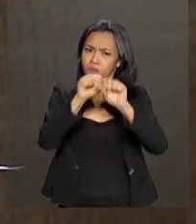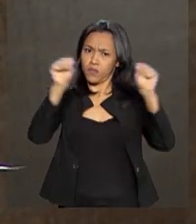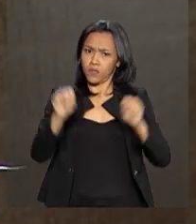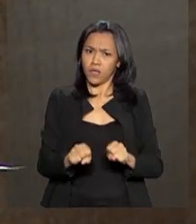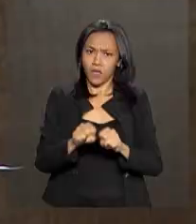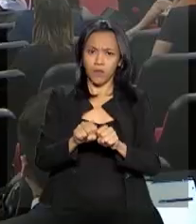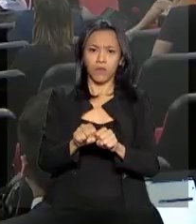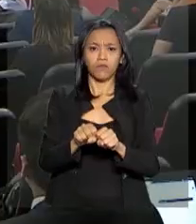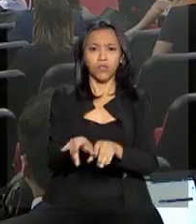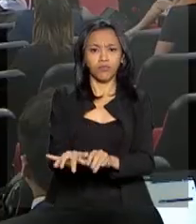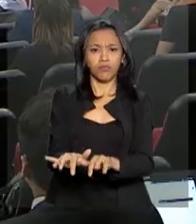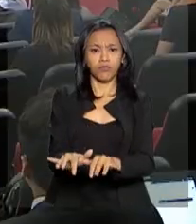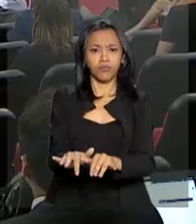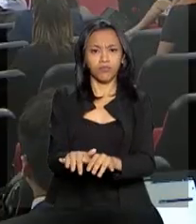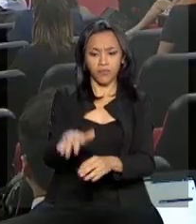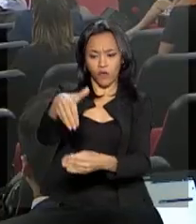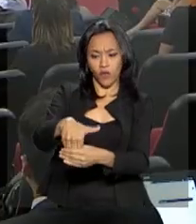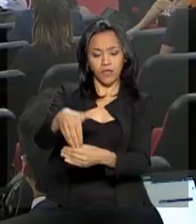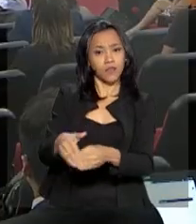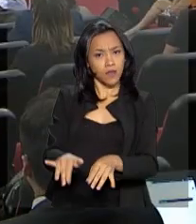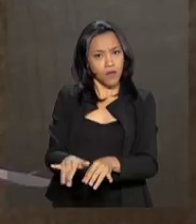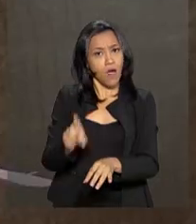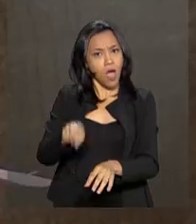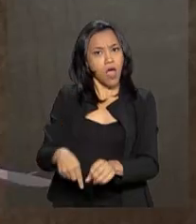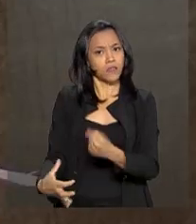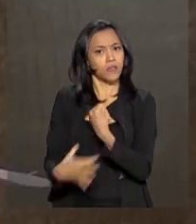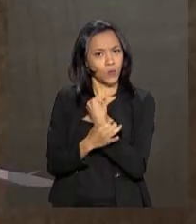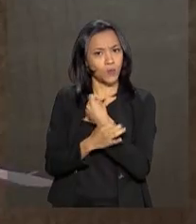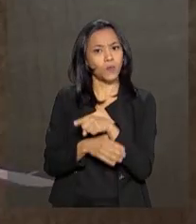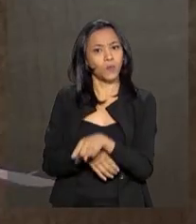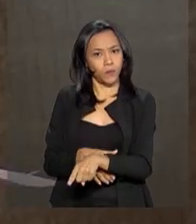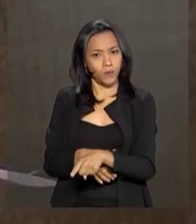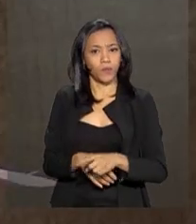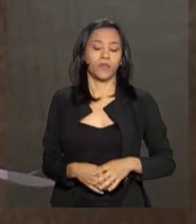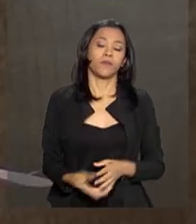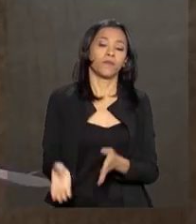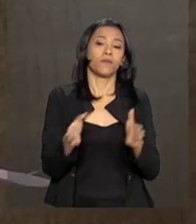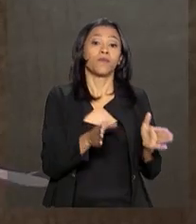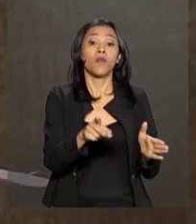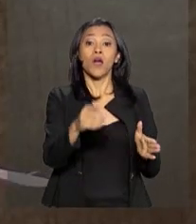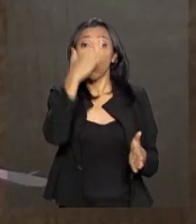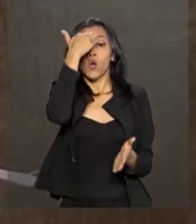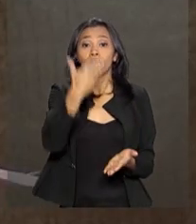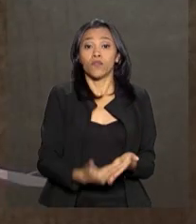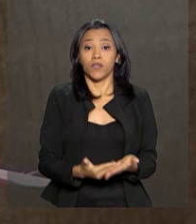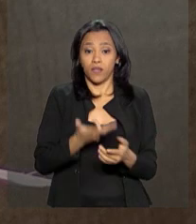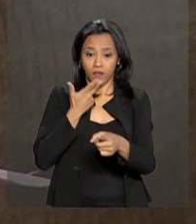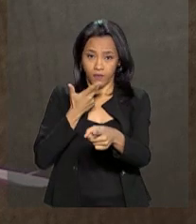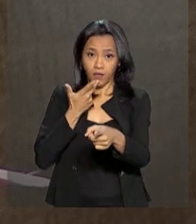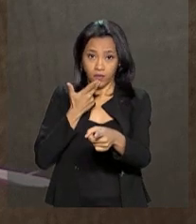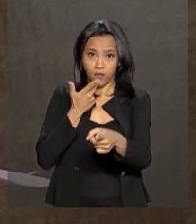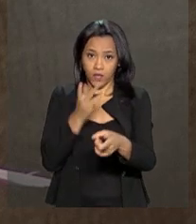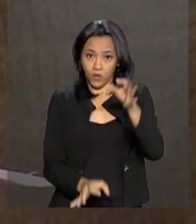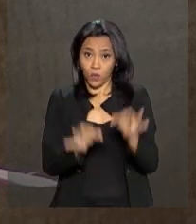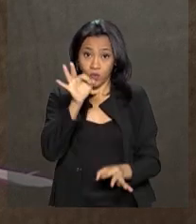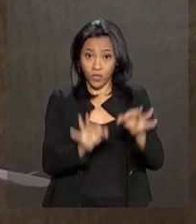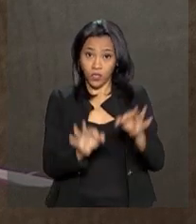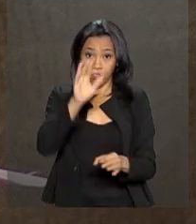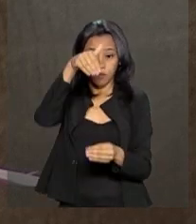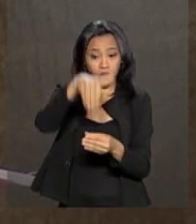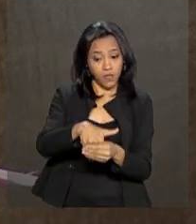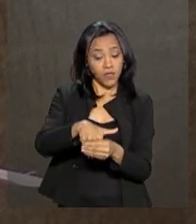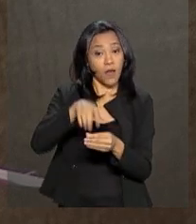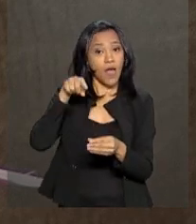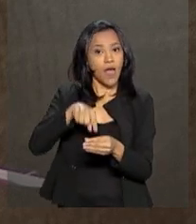urnas eletrônicas pois funciona e é seguro confiem na justiça eleitoral ela é a melhor